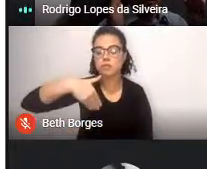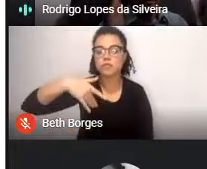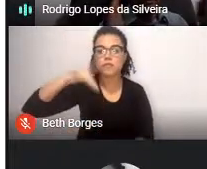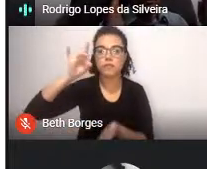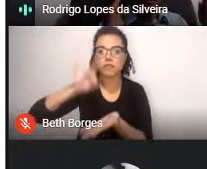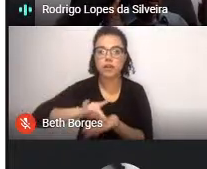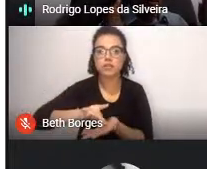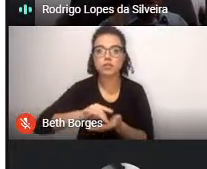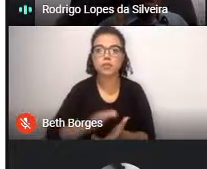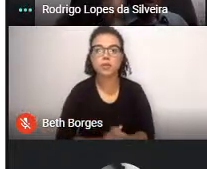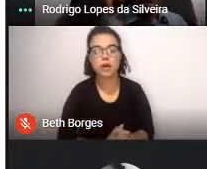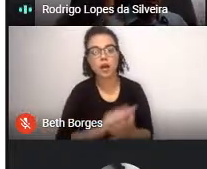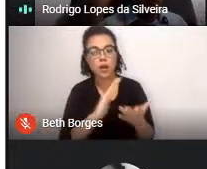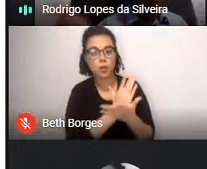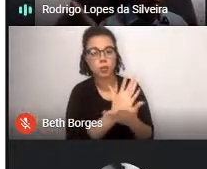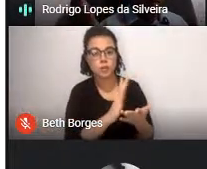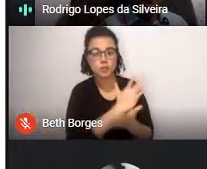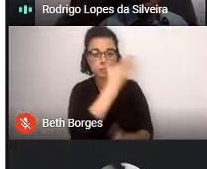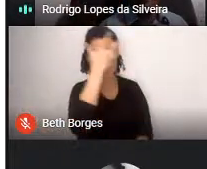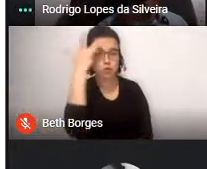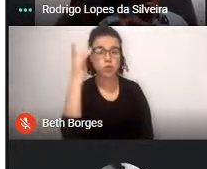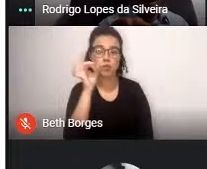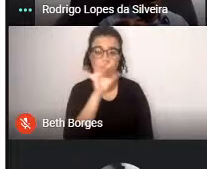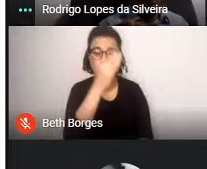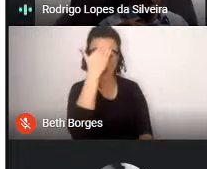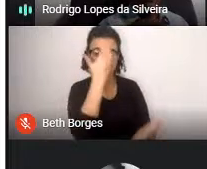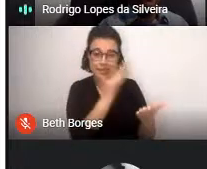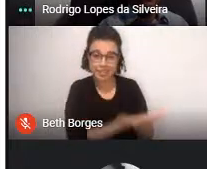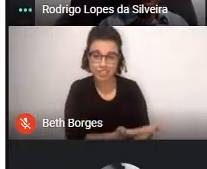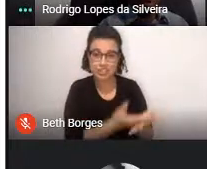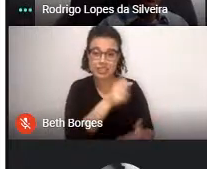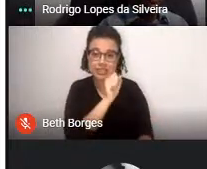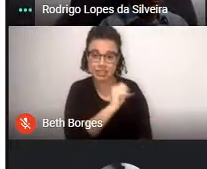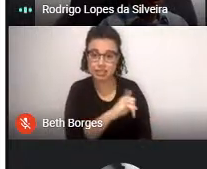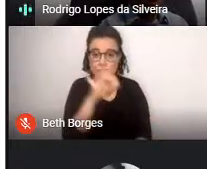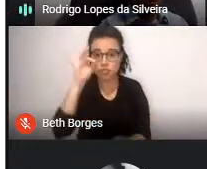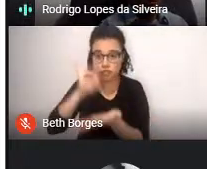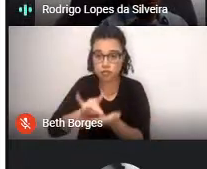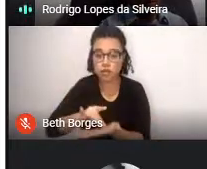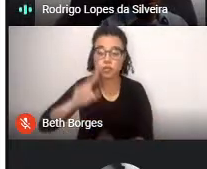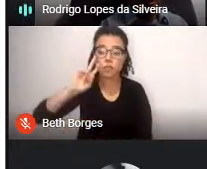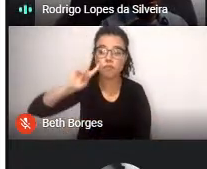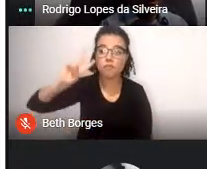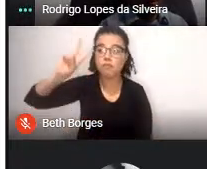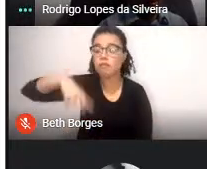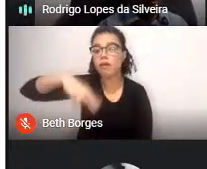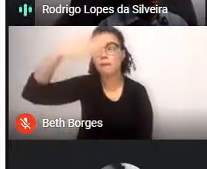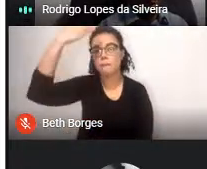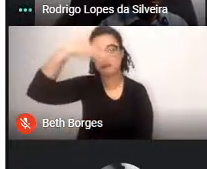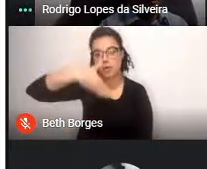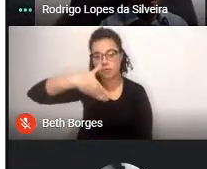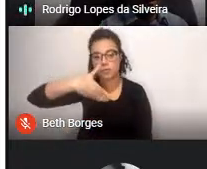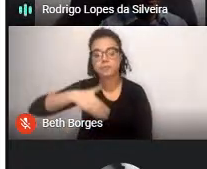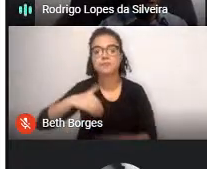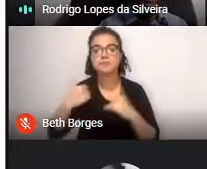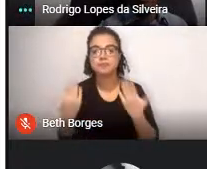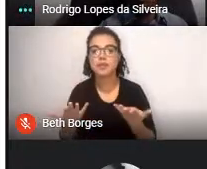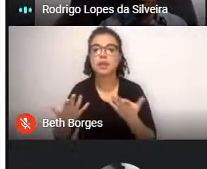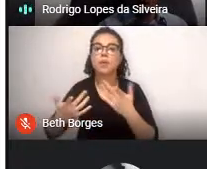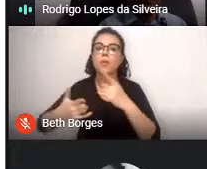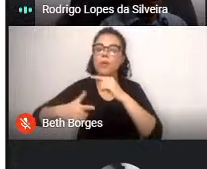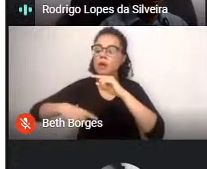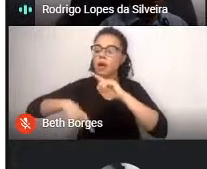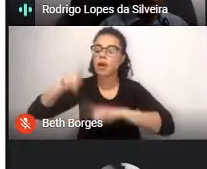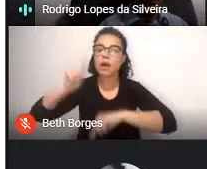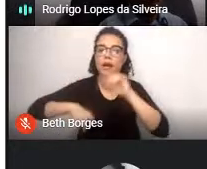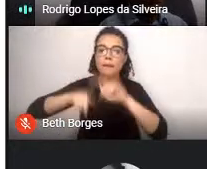que só acredita quando vê. Com estruturas de biofeedback, tá? Em telas ou